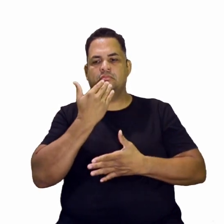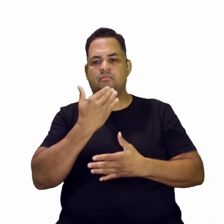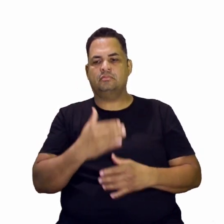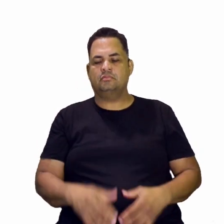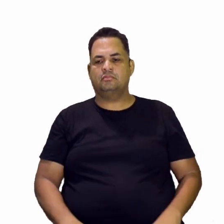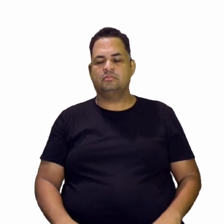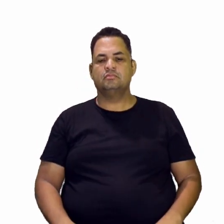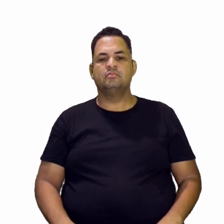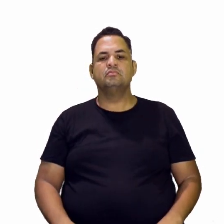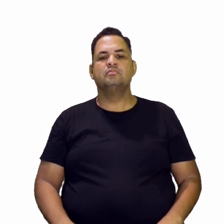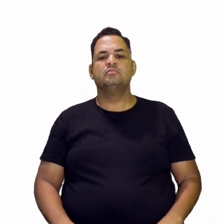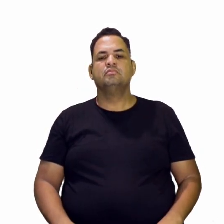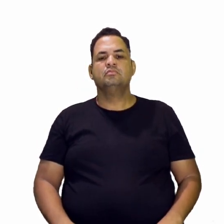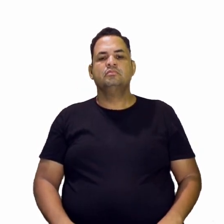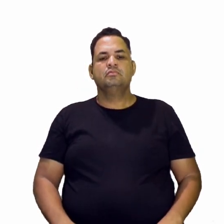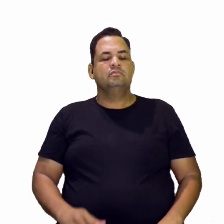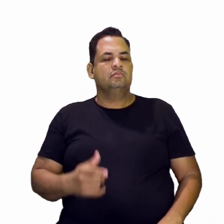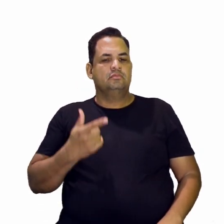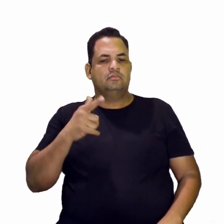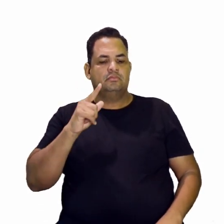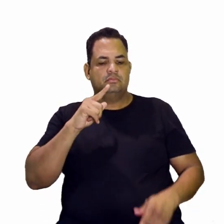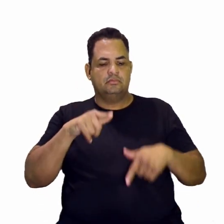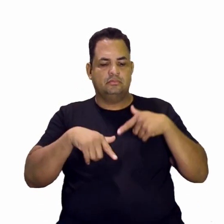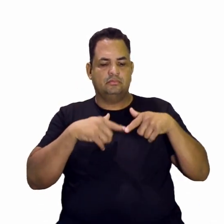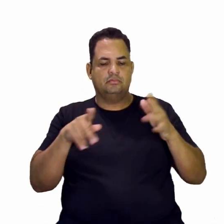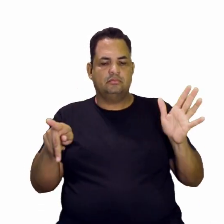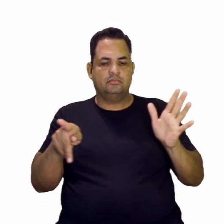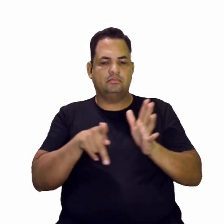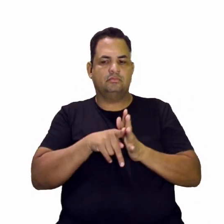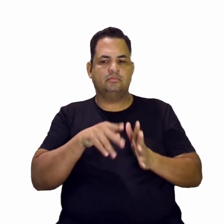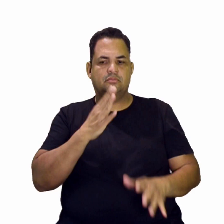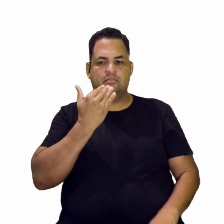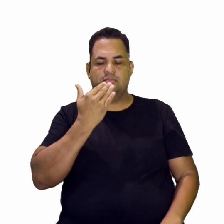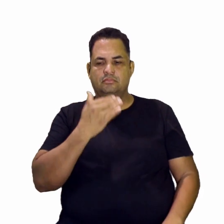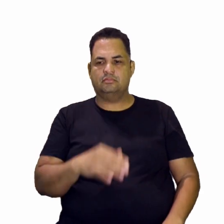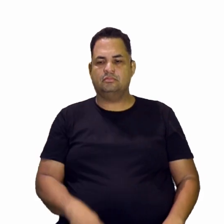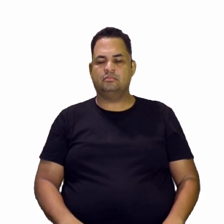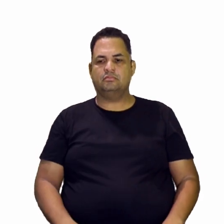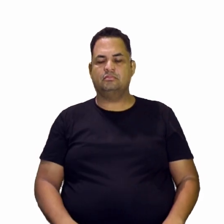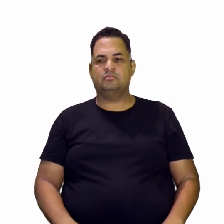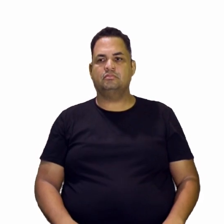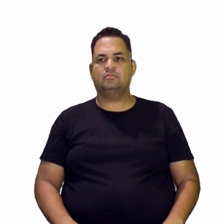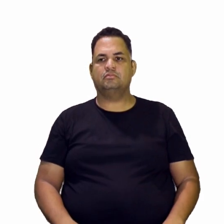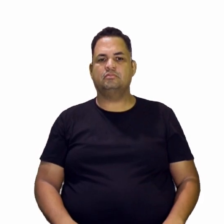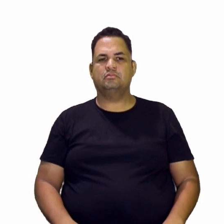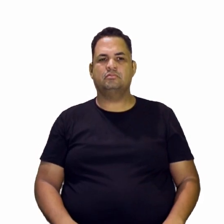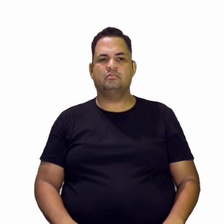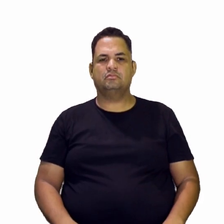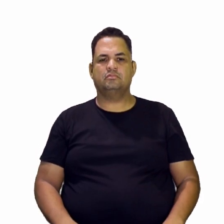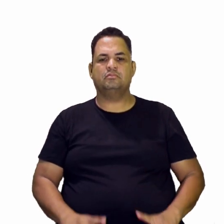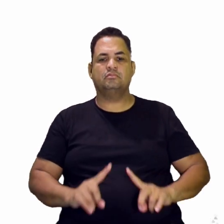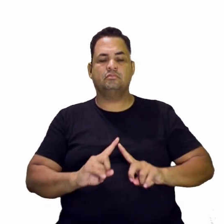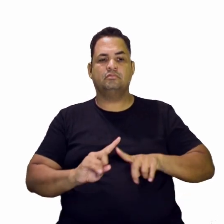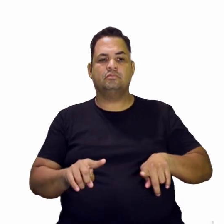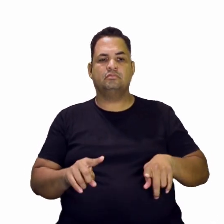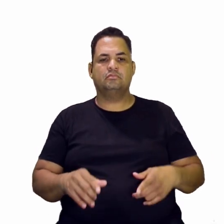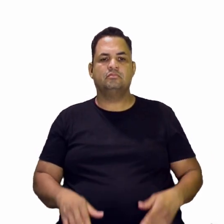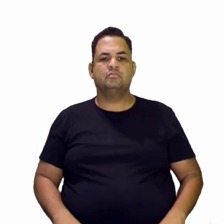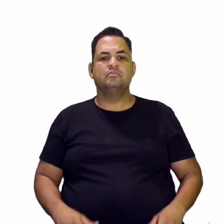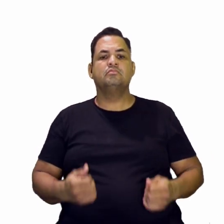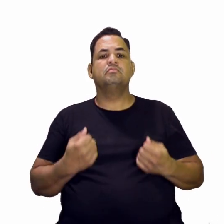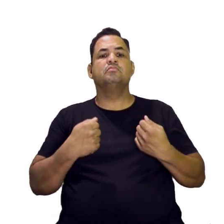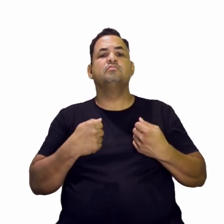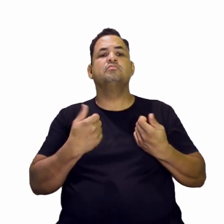alimento, tá? Eles não conseguem produzir o seu próprio alimento. É só você pensar em você. Mas